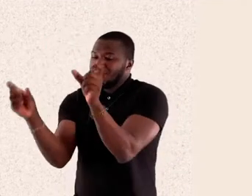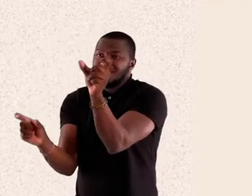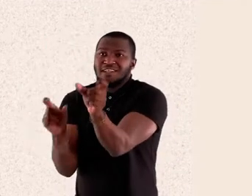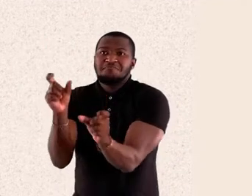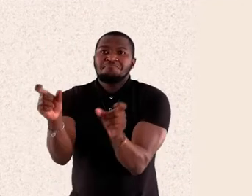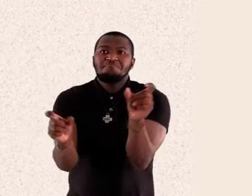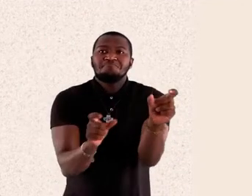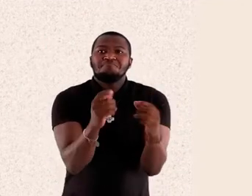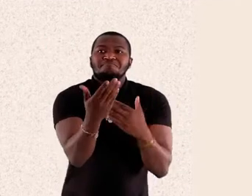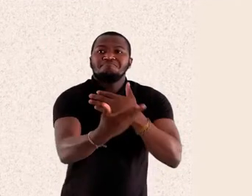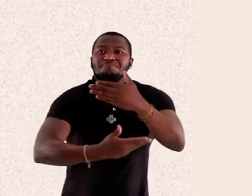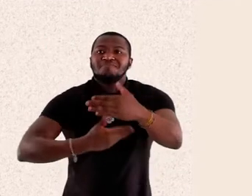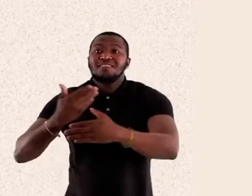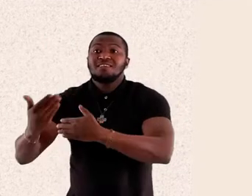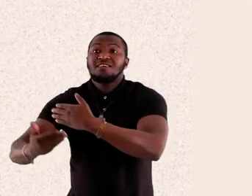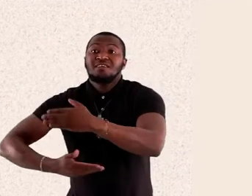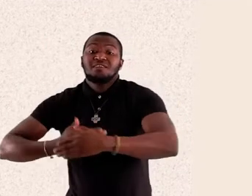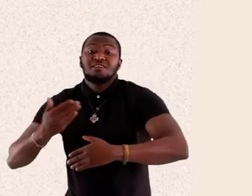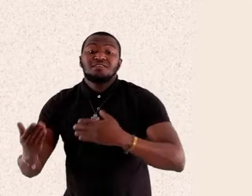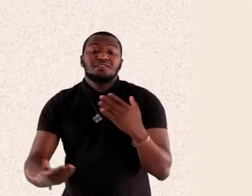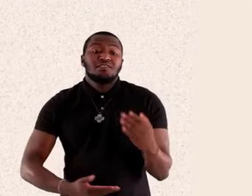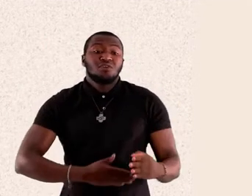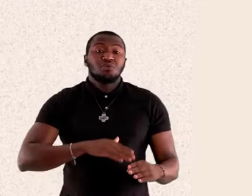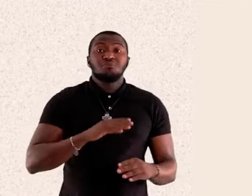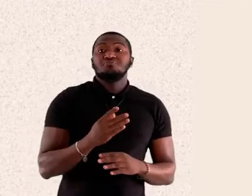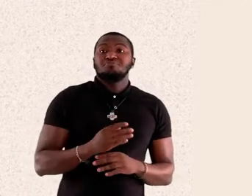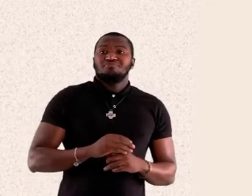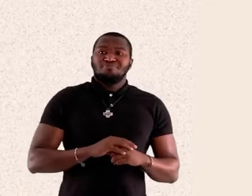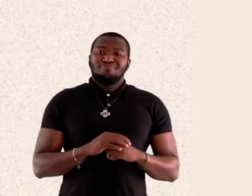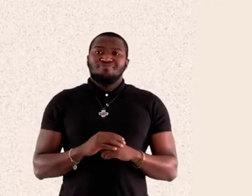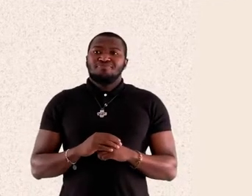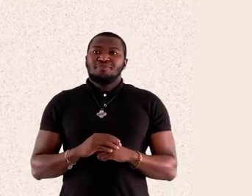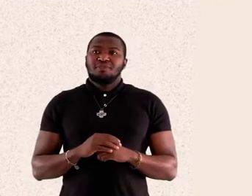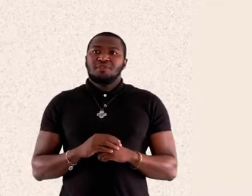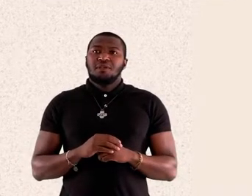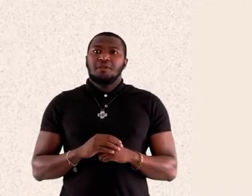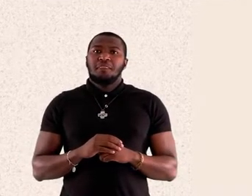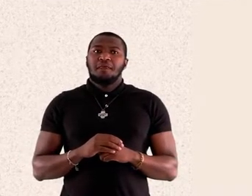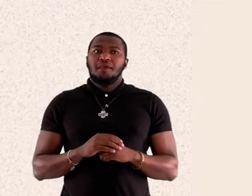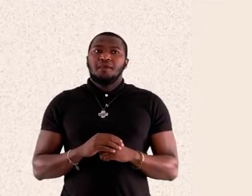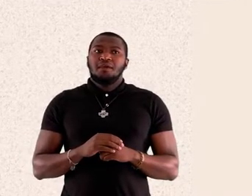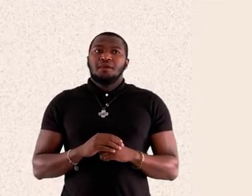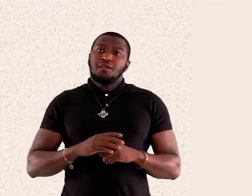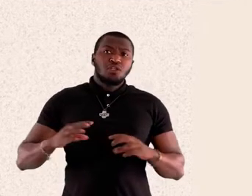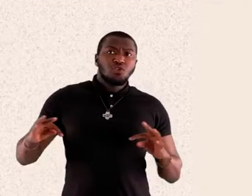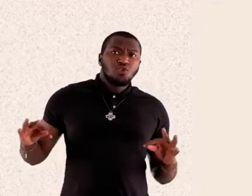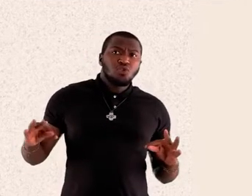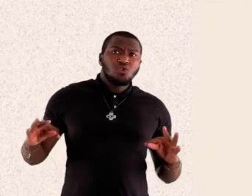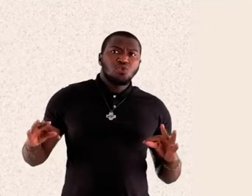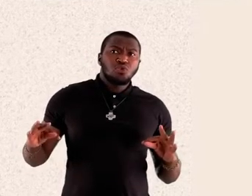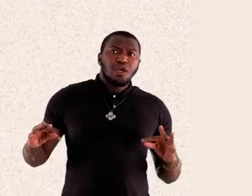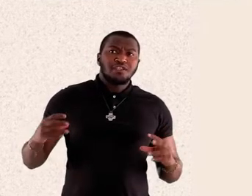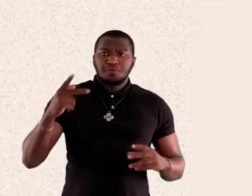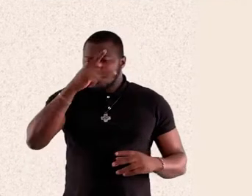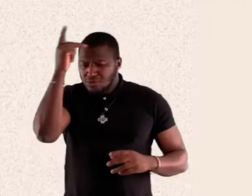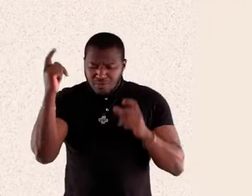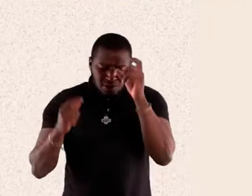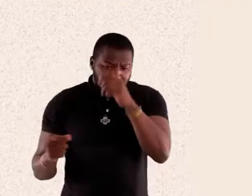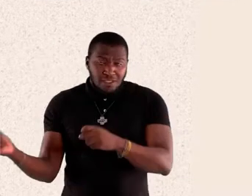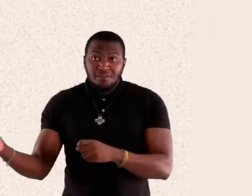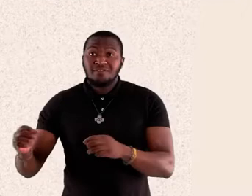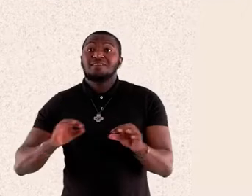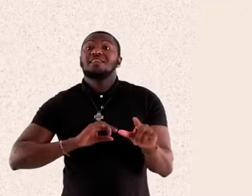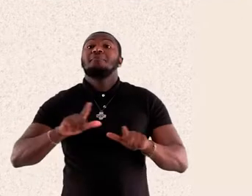de todo que passaram por aquele processo que fizeram com que aquele alimento chegasse até a minha